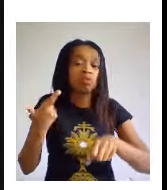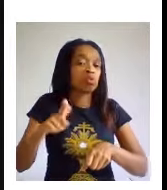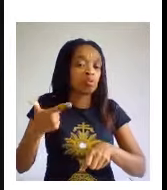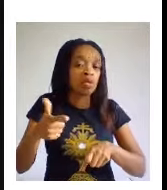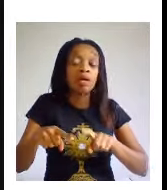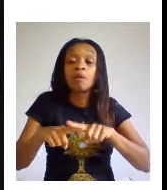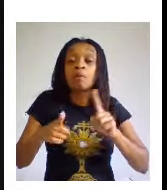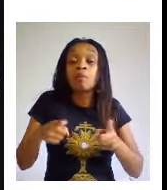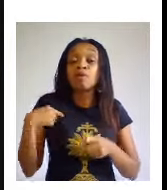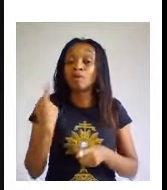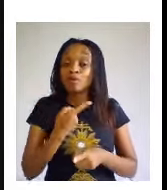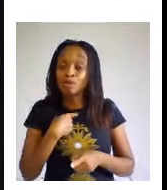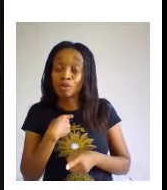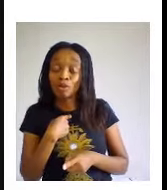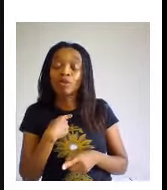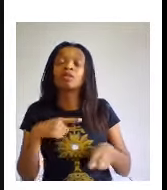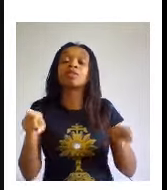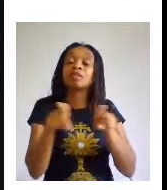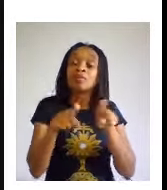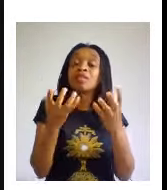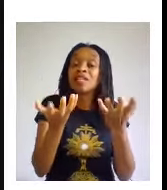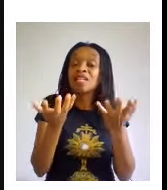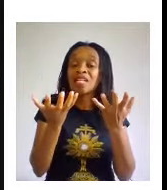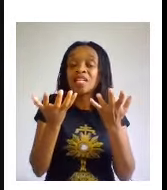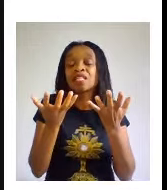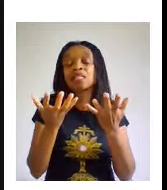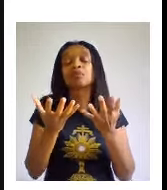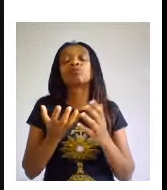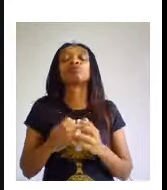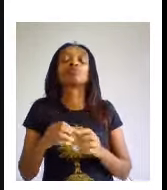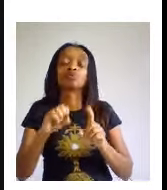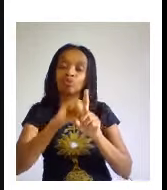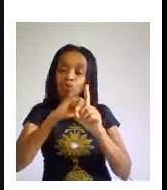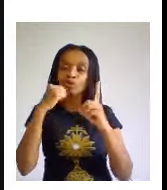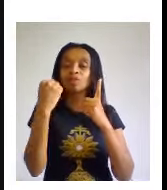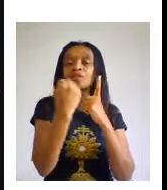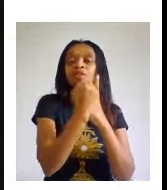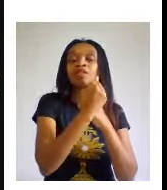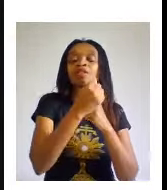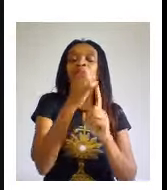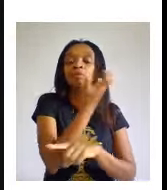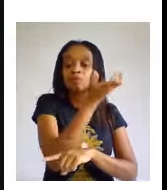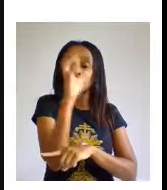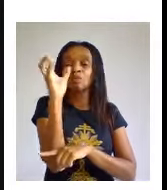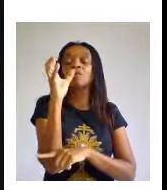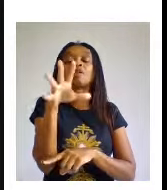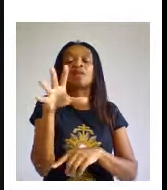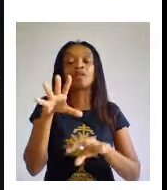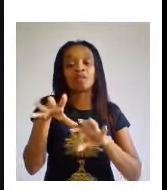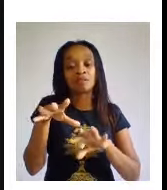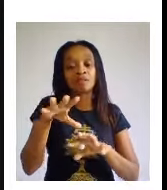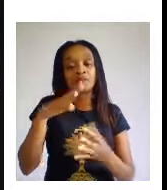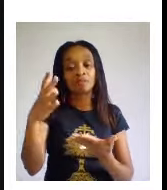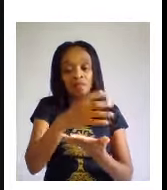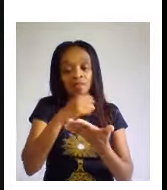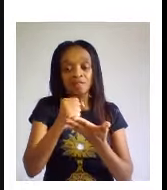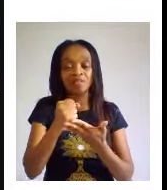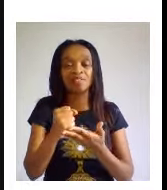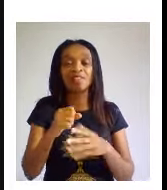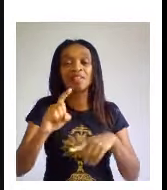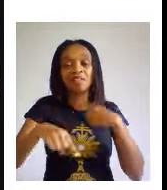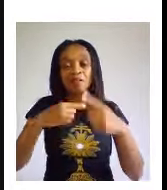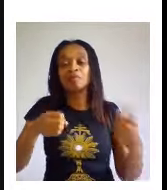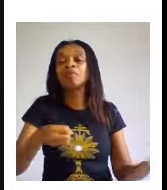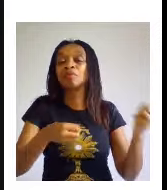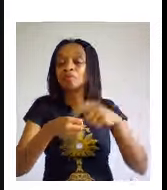né, nós somos aí realmente comprometidos com a causa comum, tá? Então, Tânia, é com você, tá? Daqui a pouco eu volto, tá,